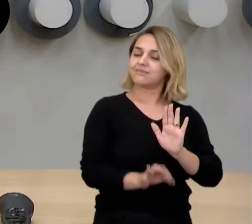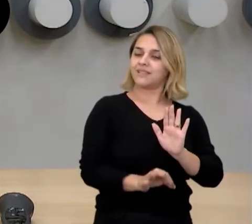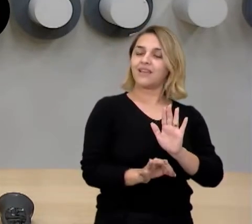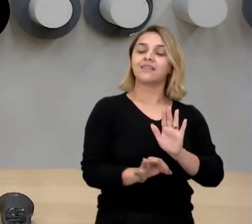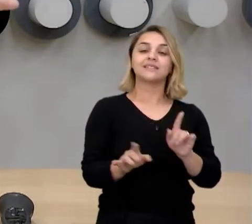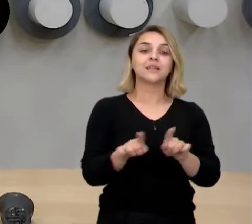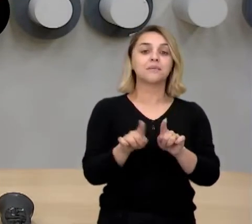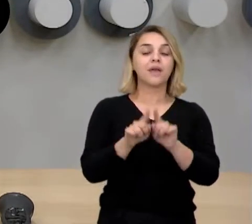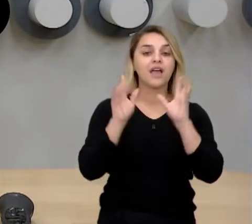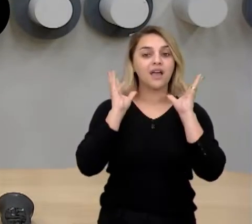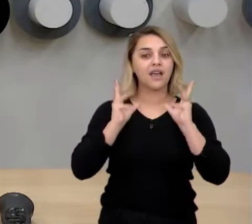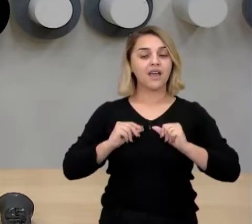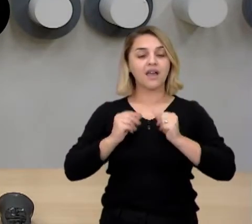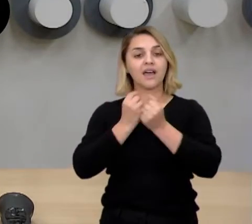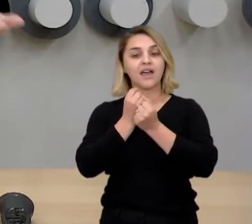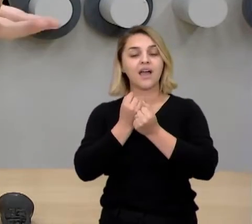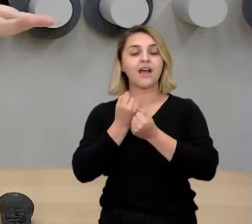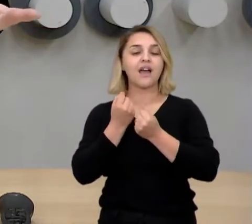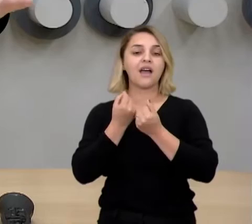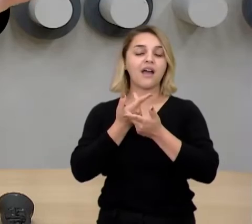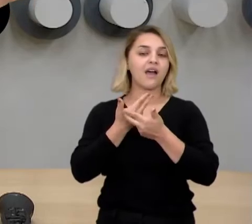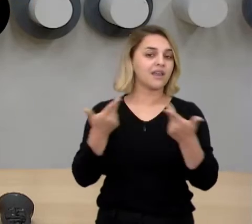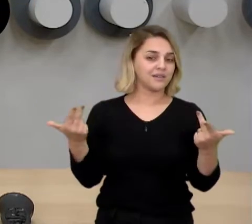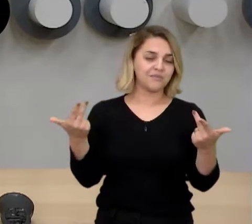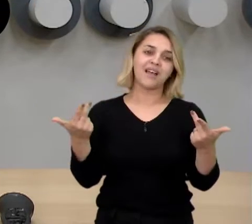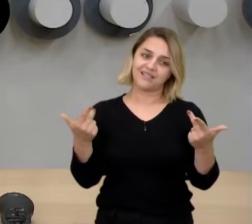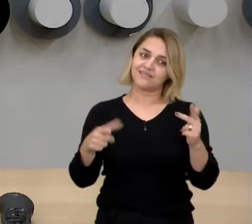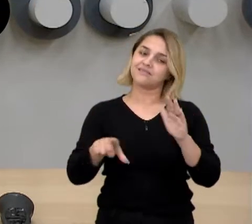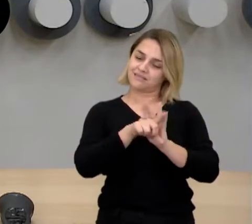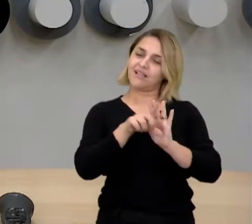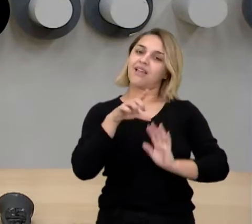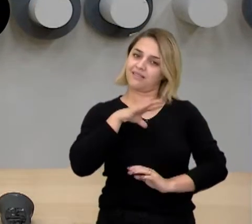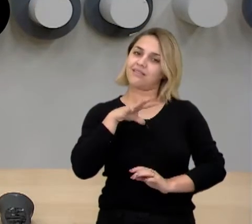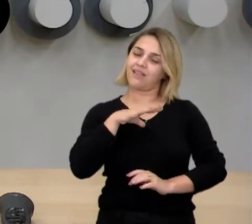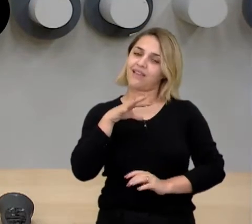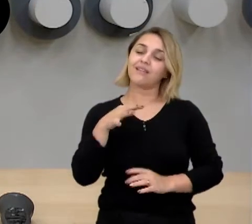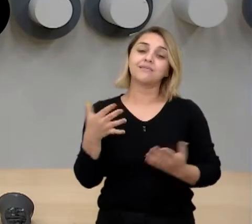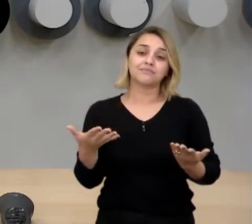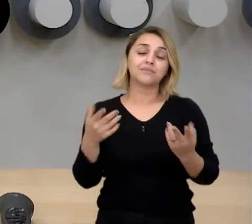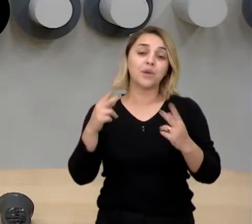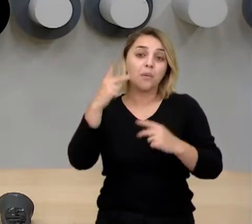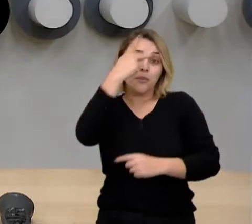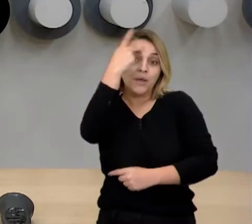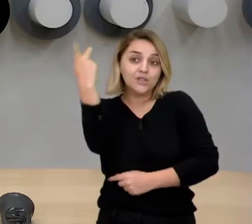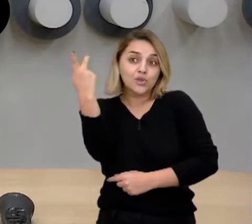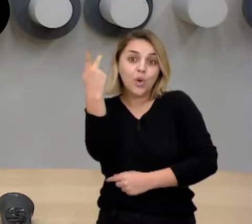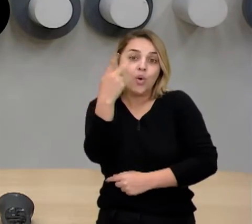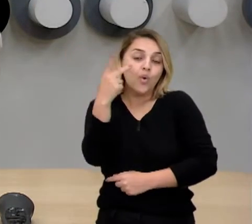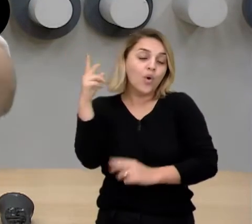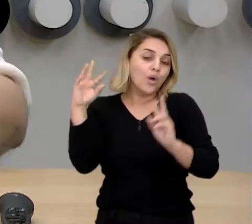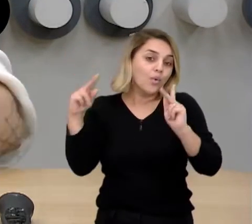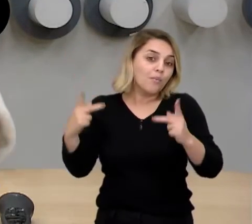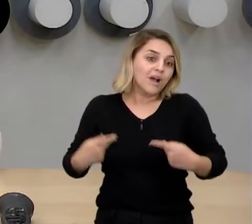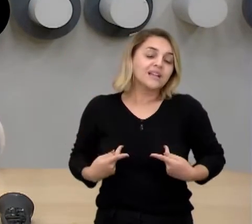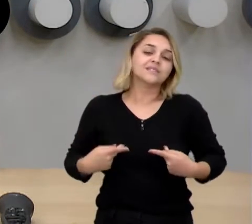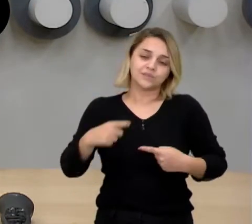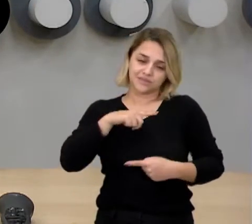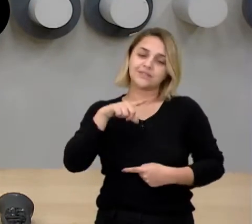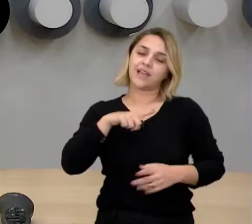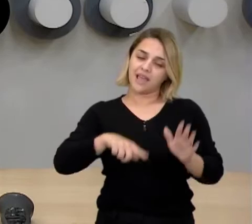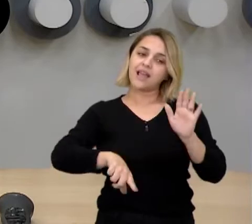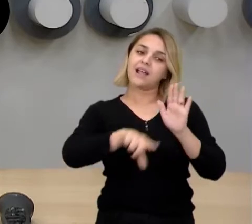Montesquieu, possuem suas leis. O homem possui suas leis, tá certo? Então, o que o Montesquieu está dizendo assim pra gente